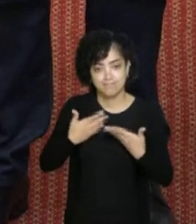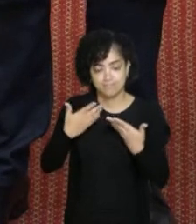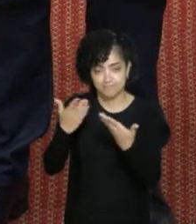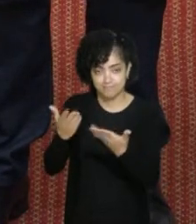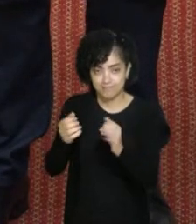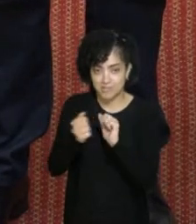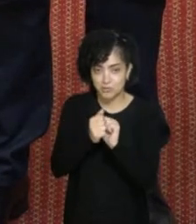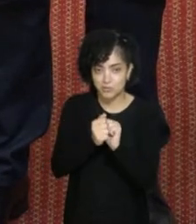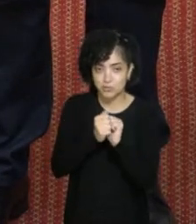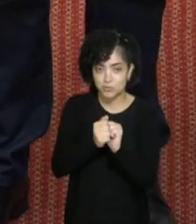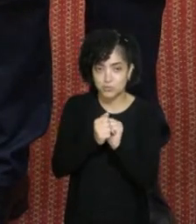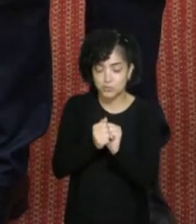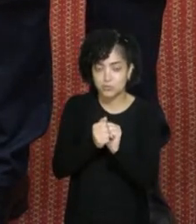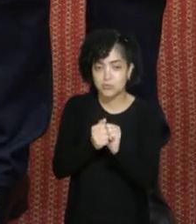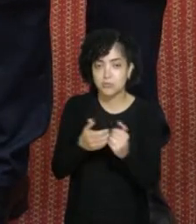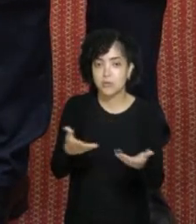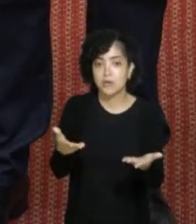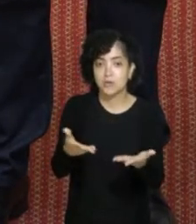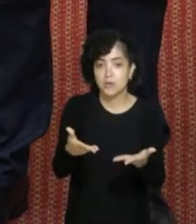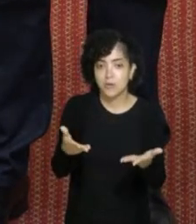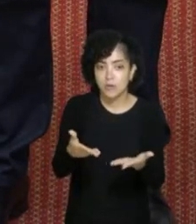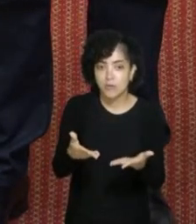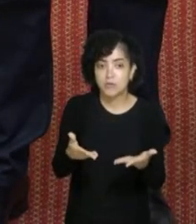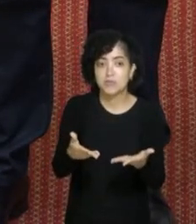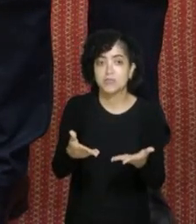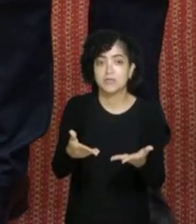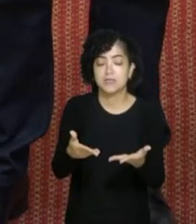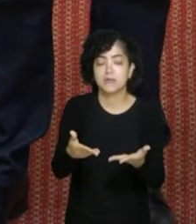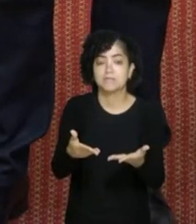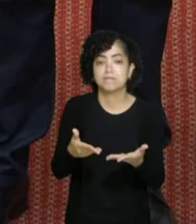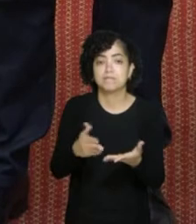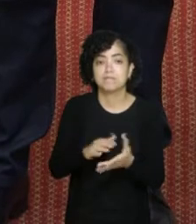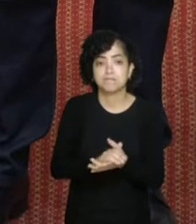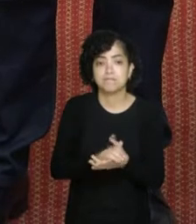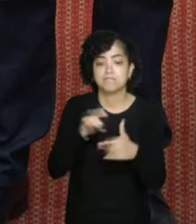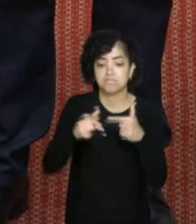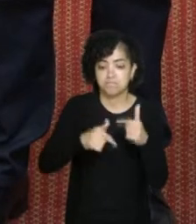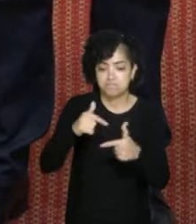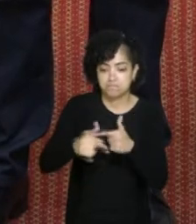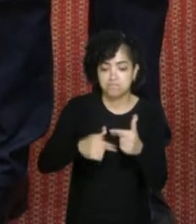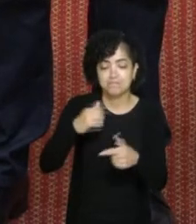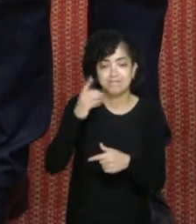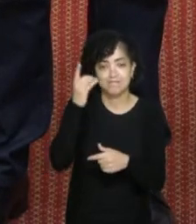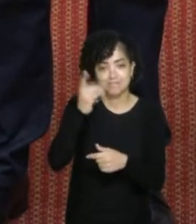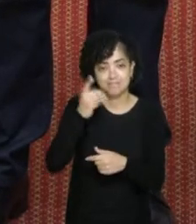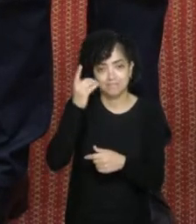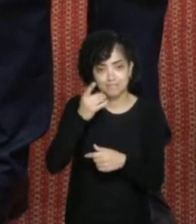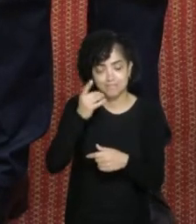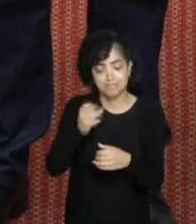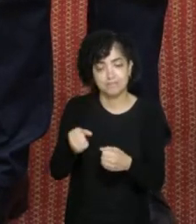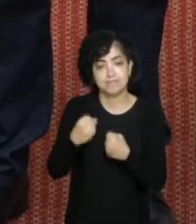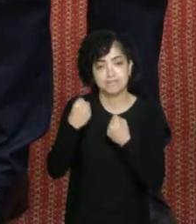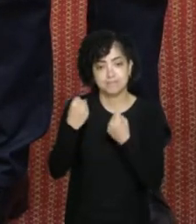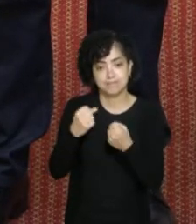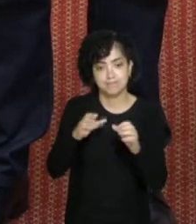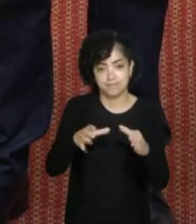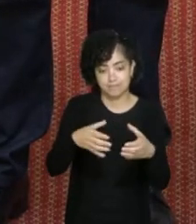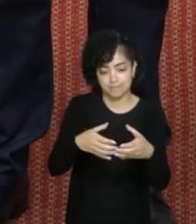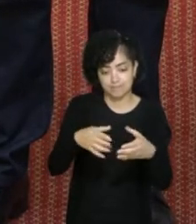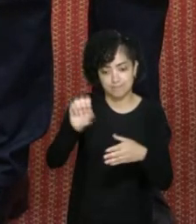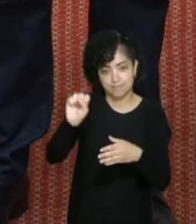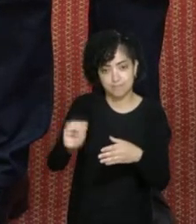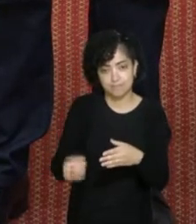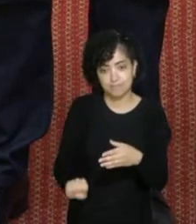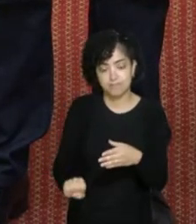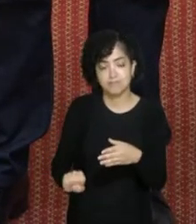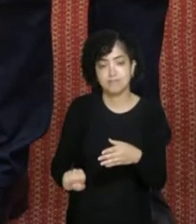aqui conosco nesse momento, juntando-se a nós, deputados, mas fortalecendo a bancada do Sul. Você, no